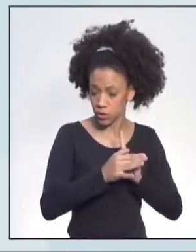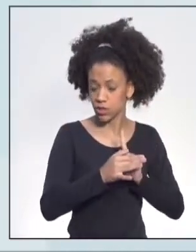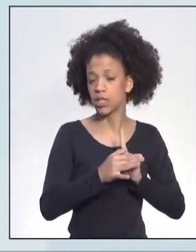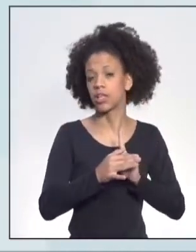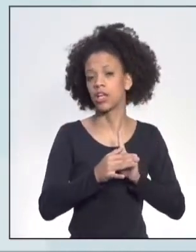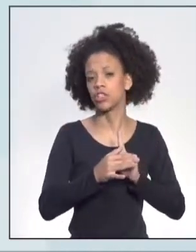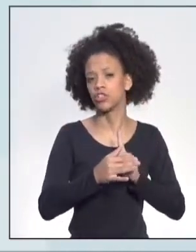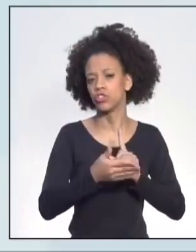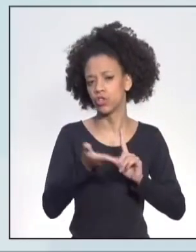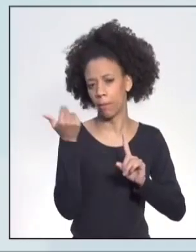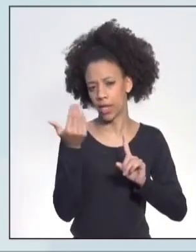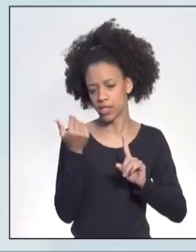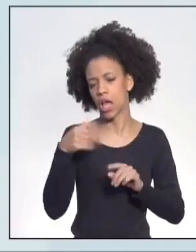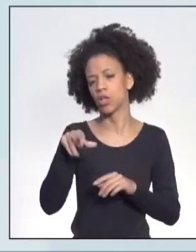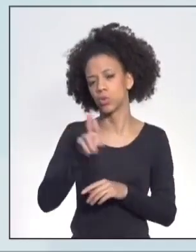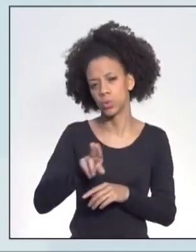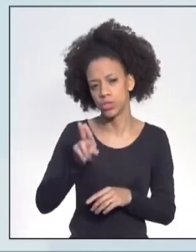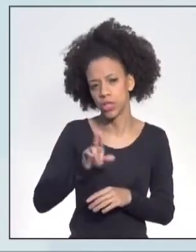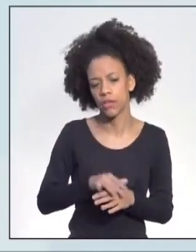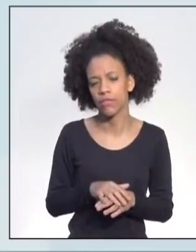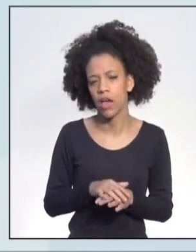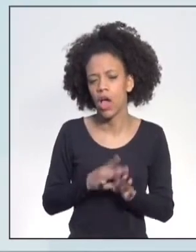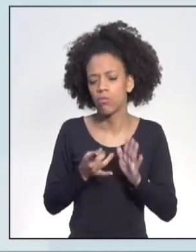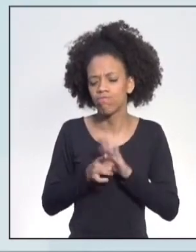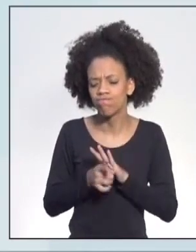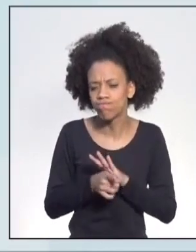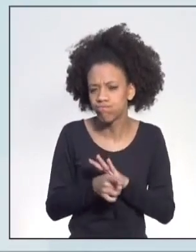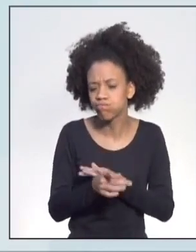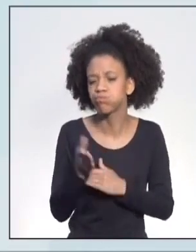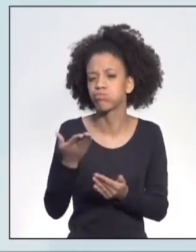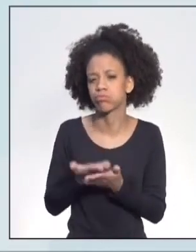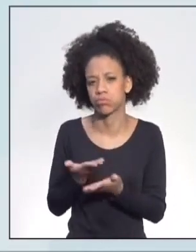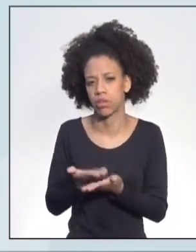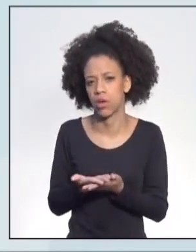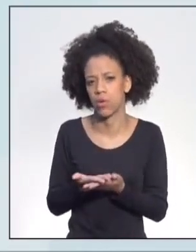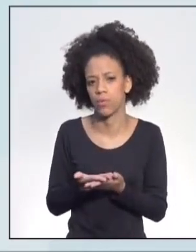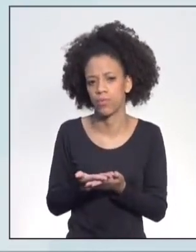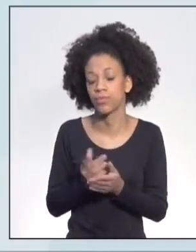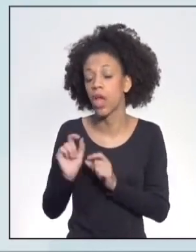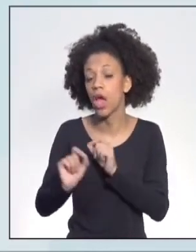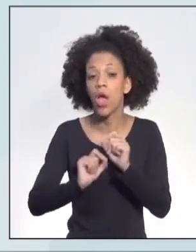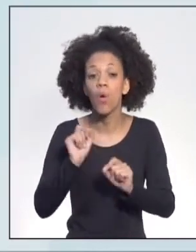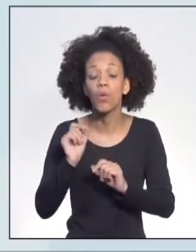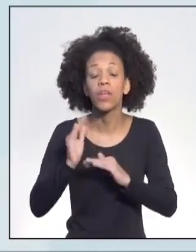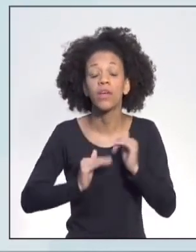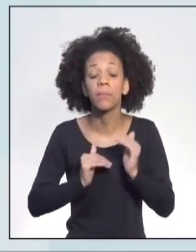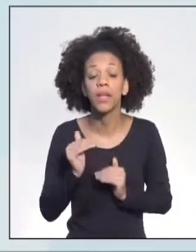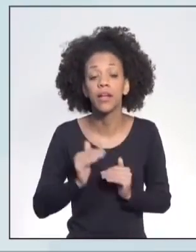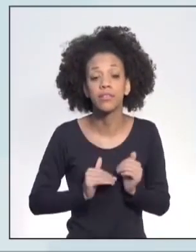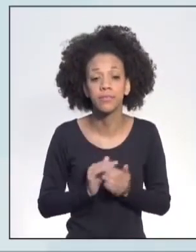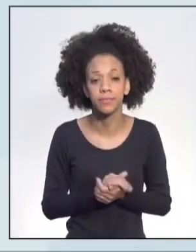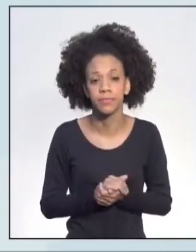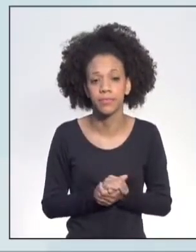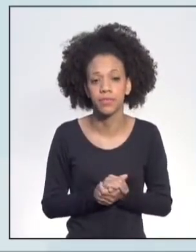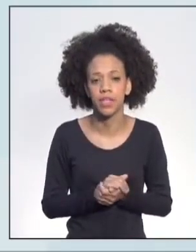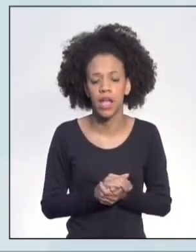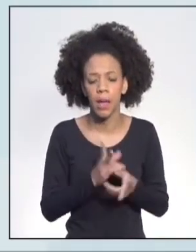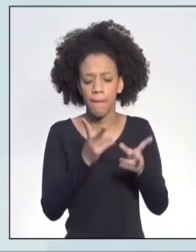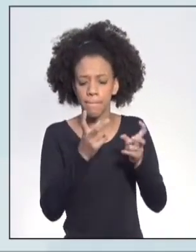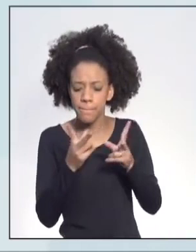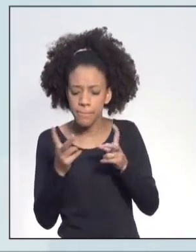antigas deixaram, o que irá fundamentar nossa aula de hoje será a seguinte habilidade: distinguir